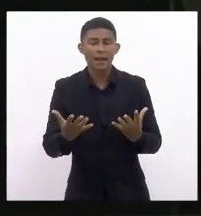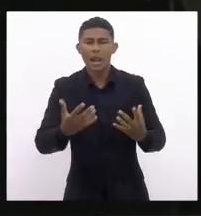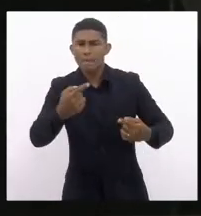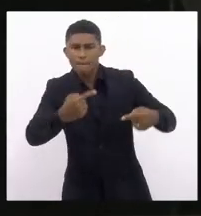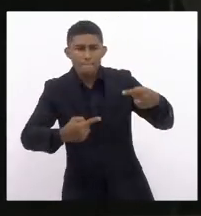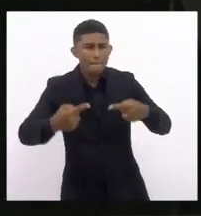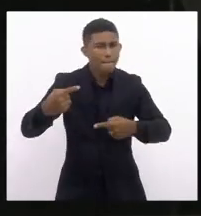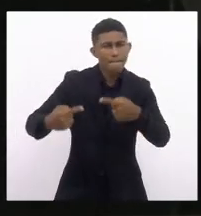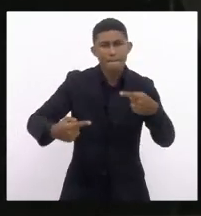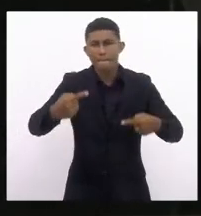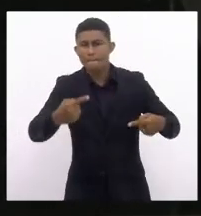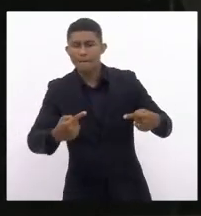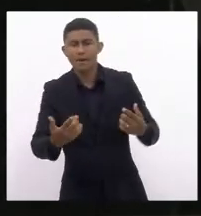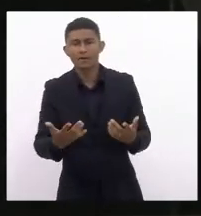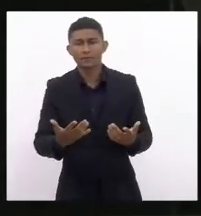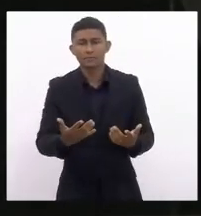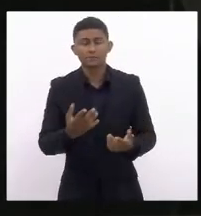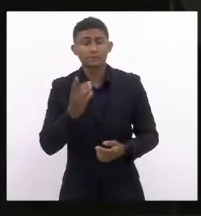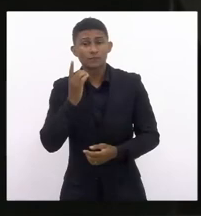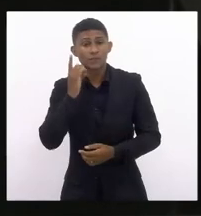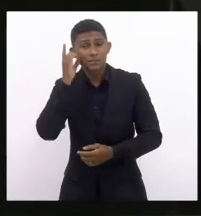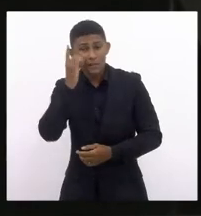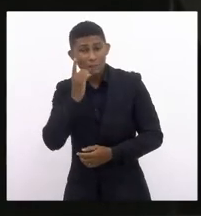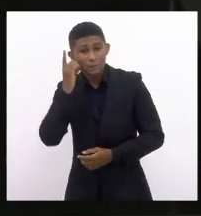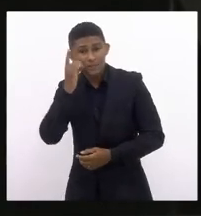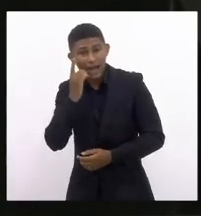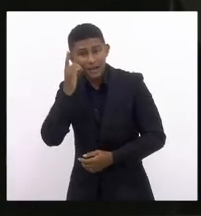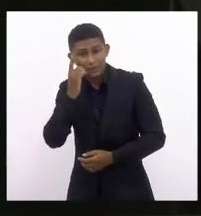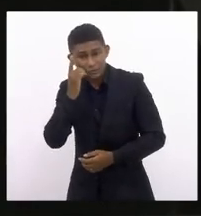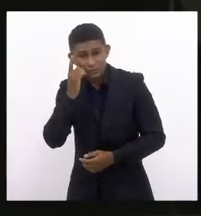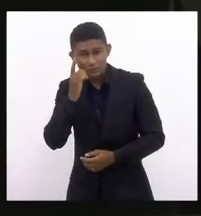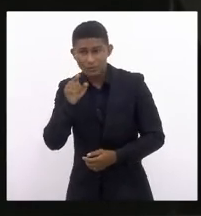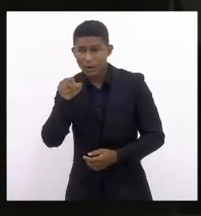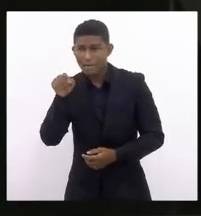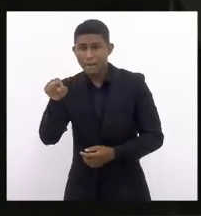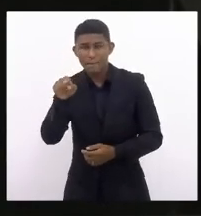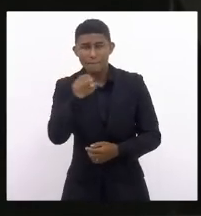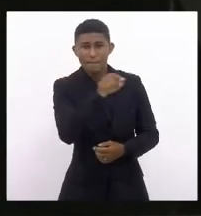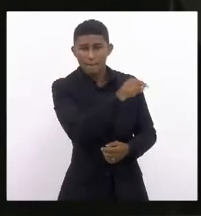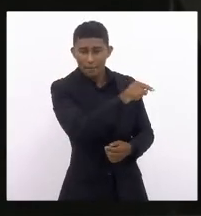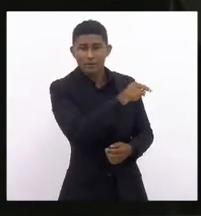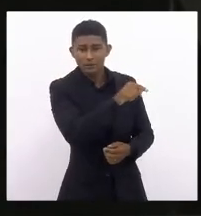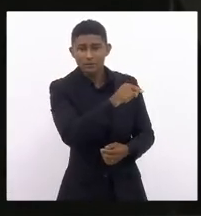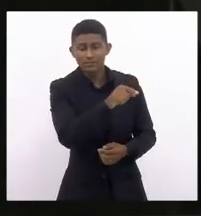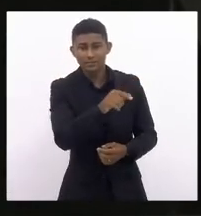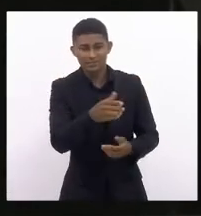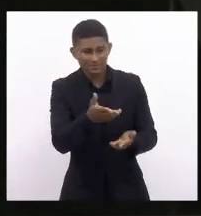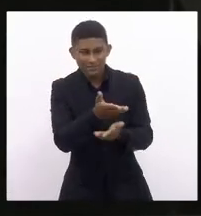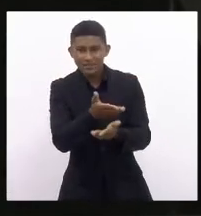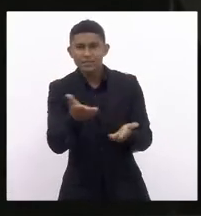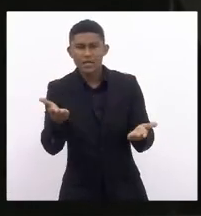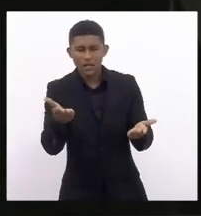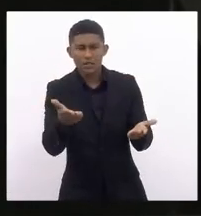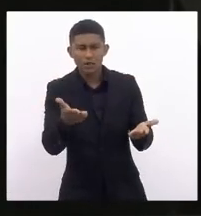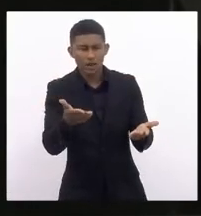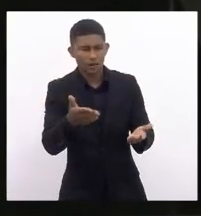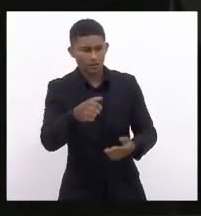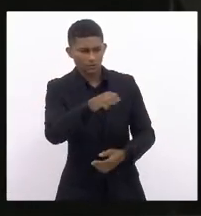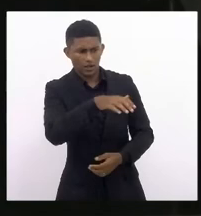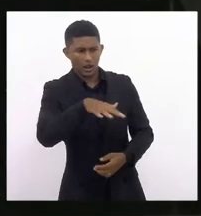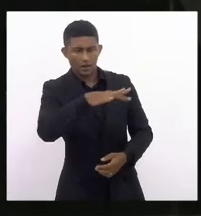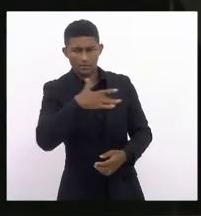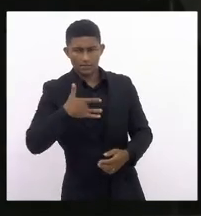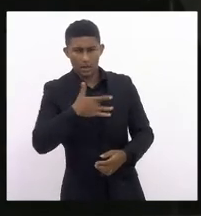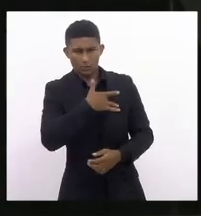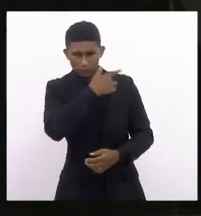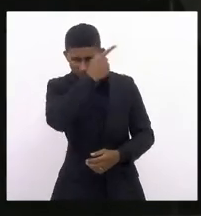São ali que vários deputados que têm o discurso da defesa dos trabalhadores da saúde,